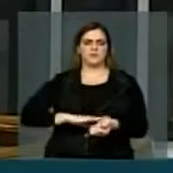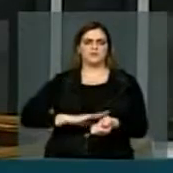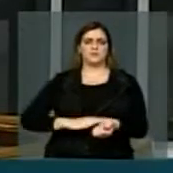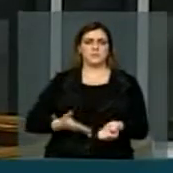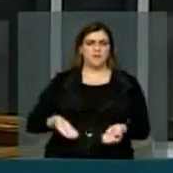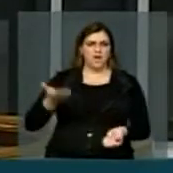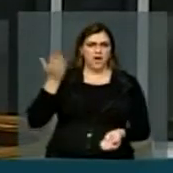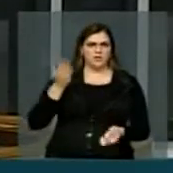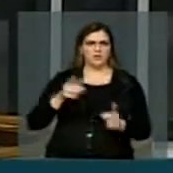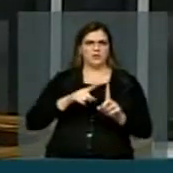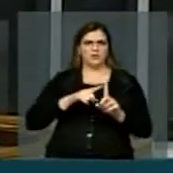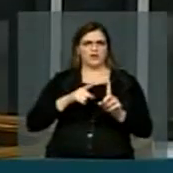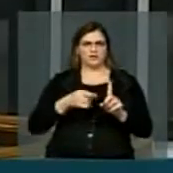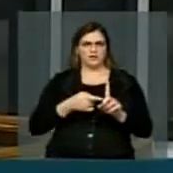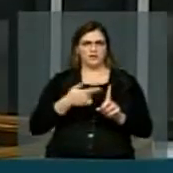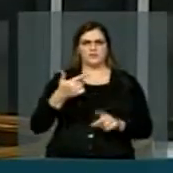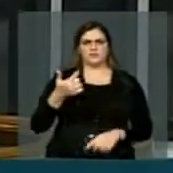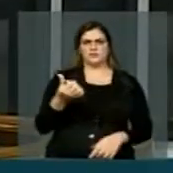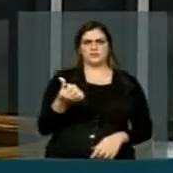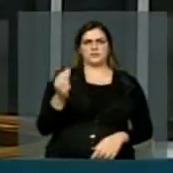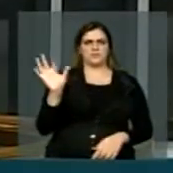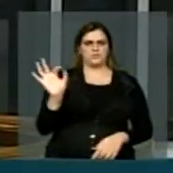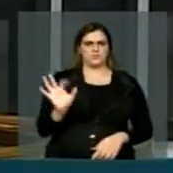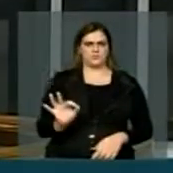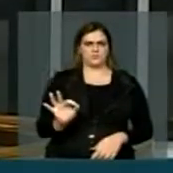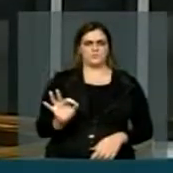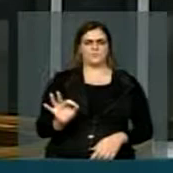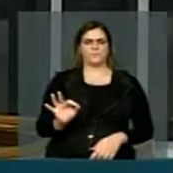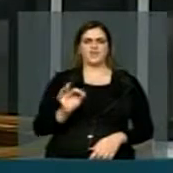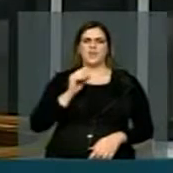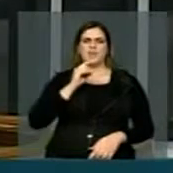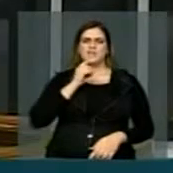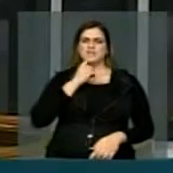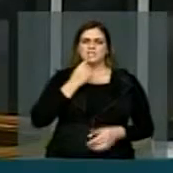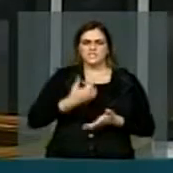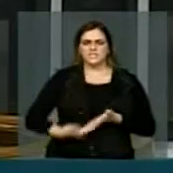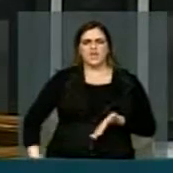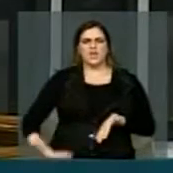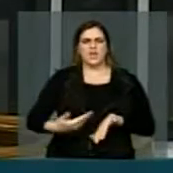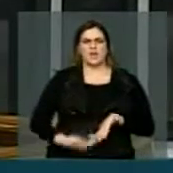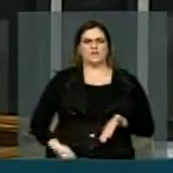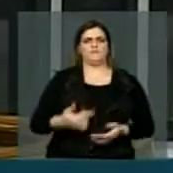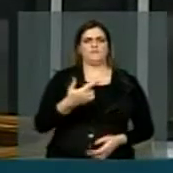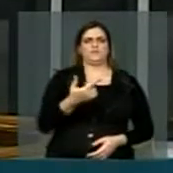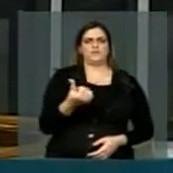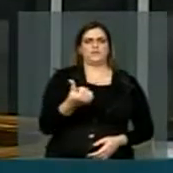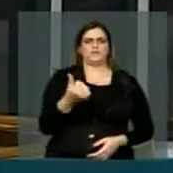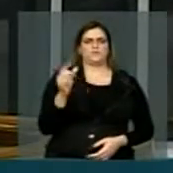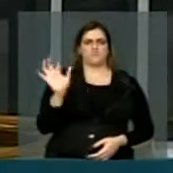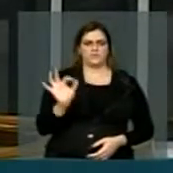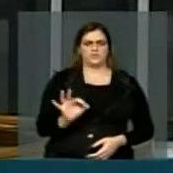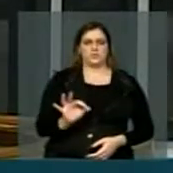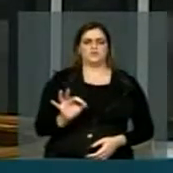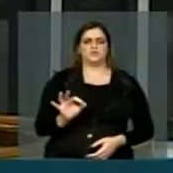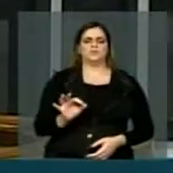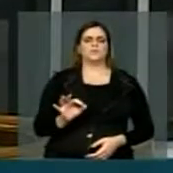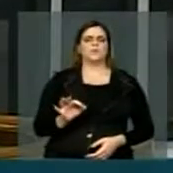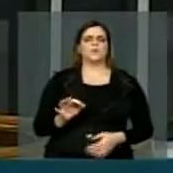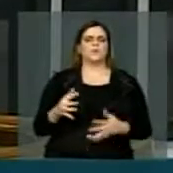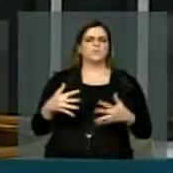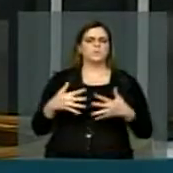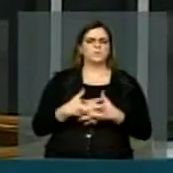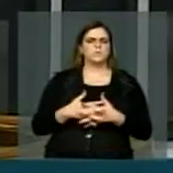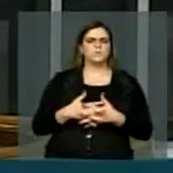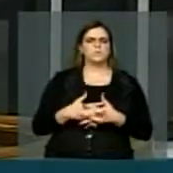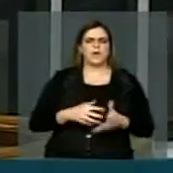pela gravidez, 26%, hemorragias, 21%, complicações relacionadas